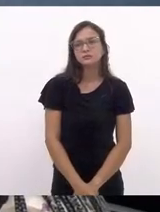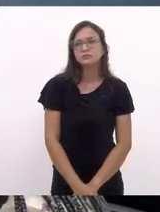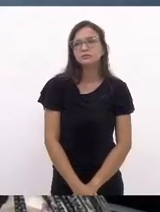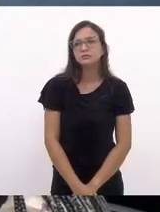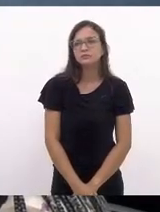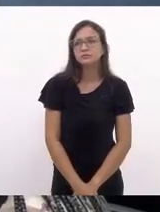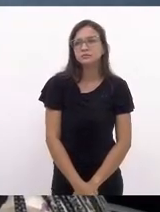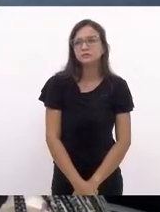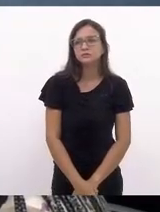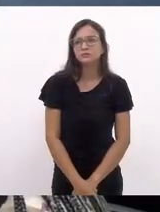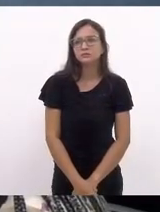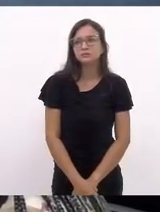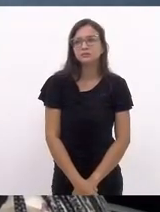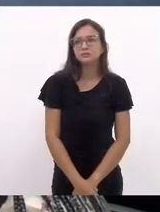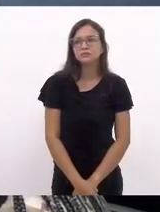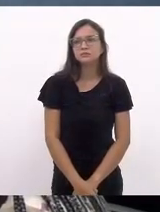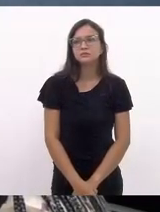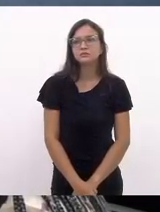o